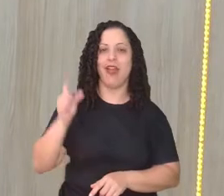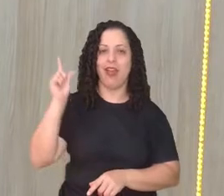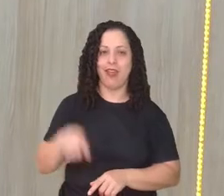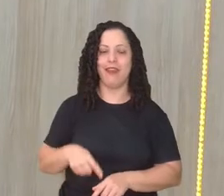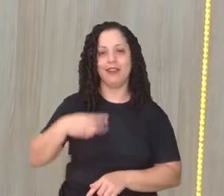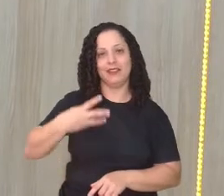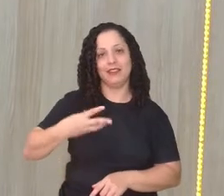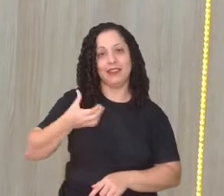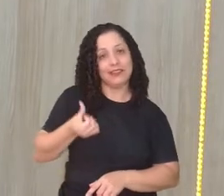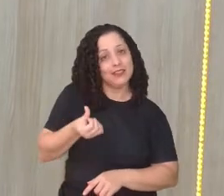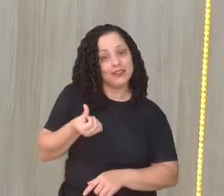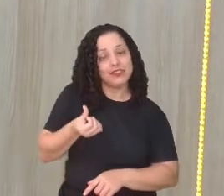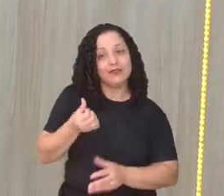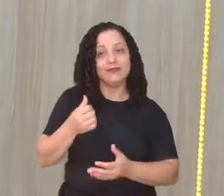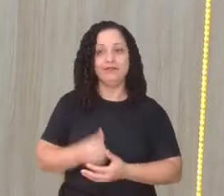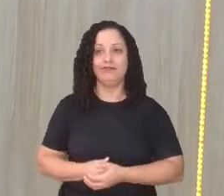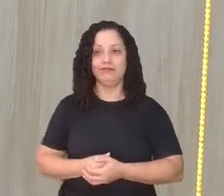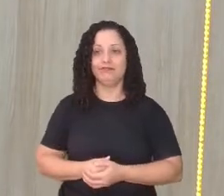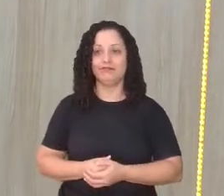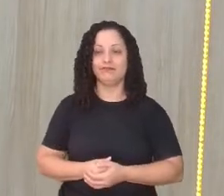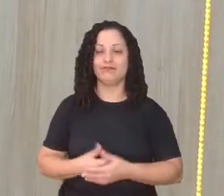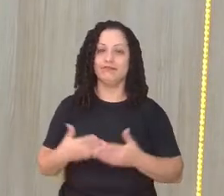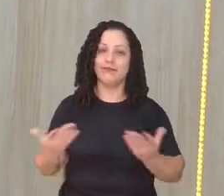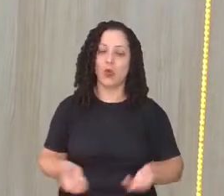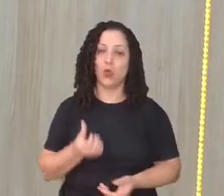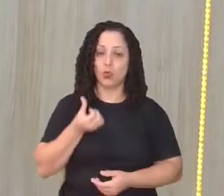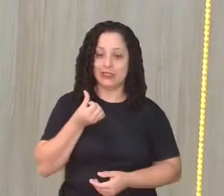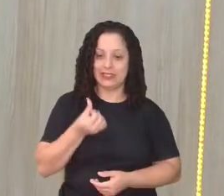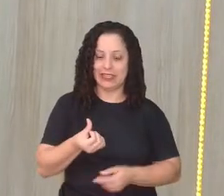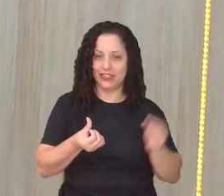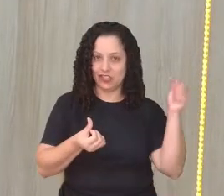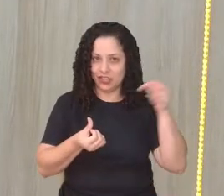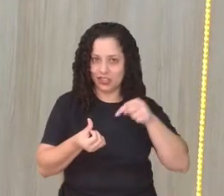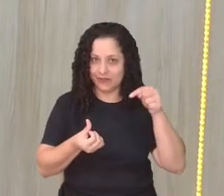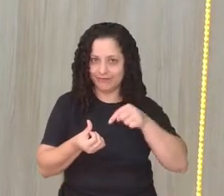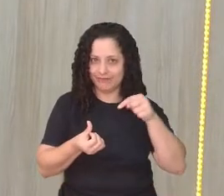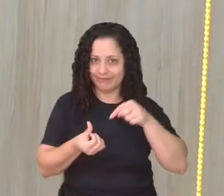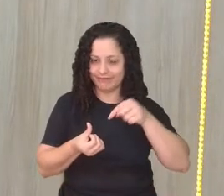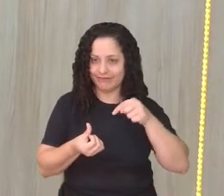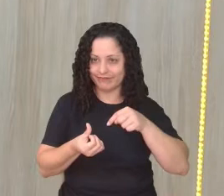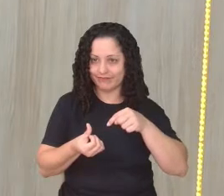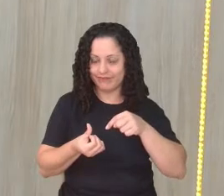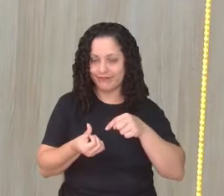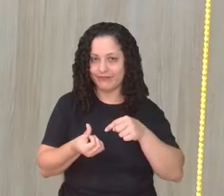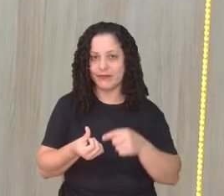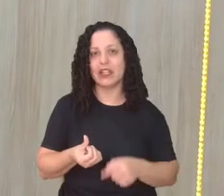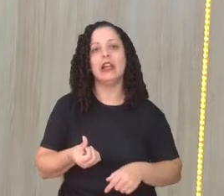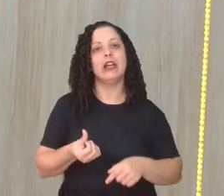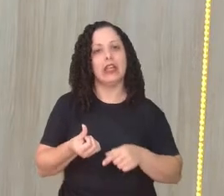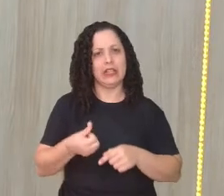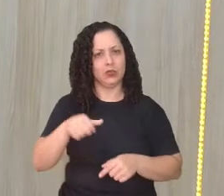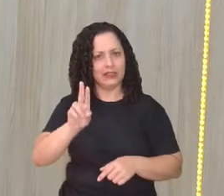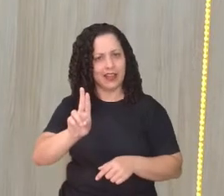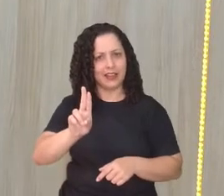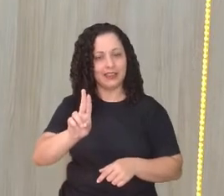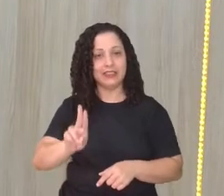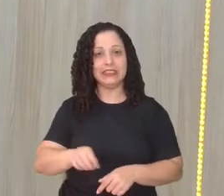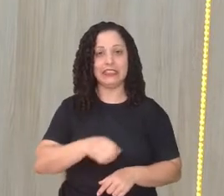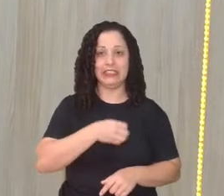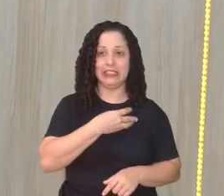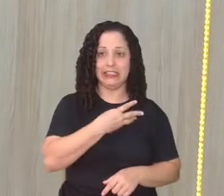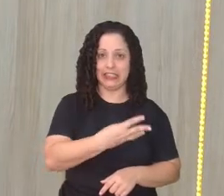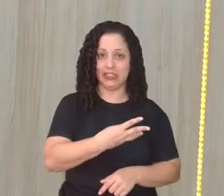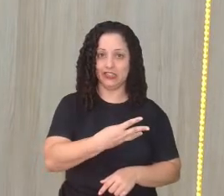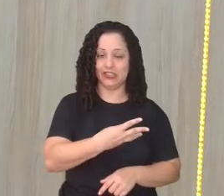posicional. Então, este 6 está na posição da unidade e o 3 na dezena. Então,